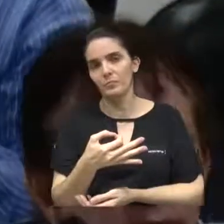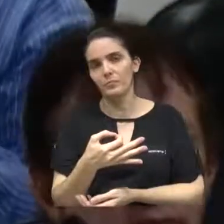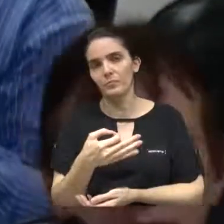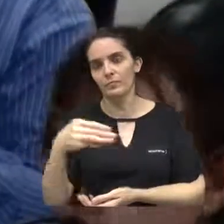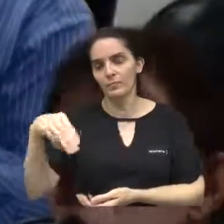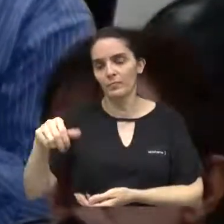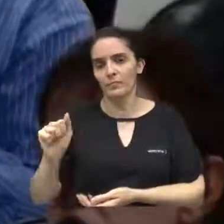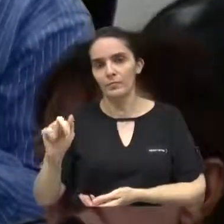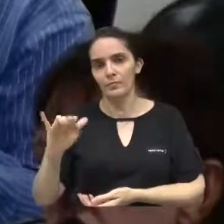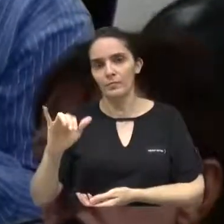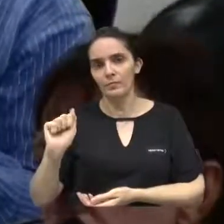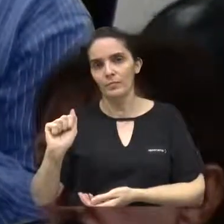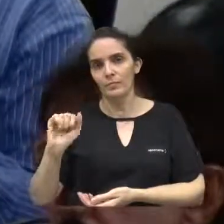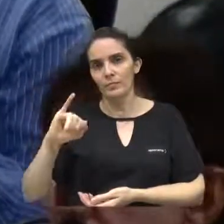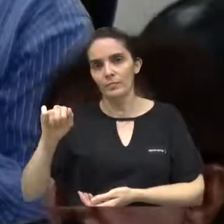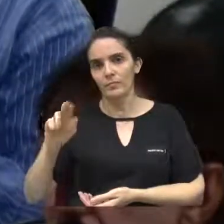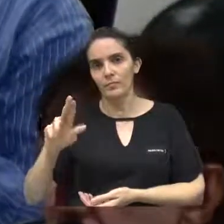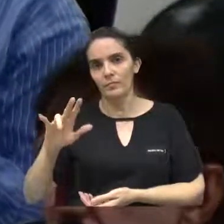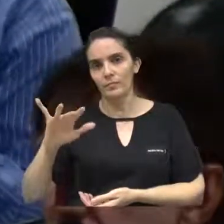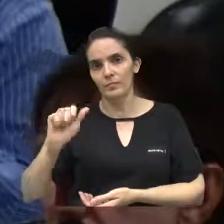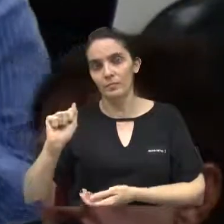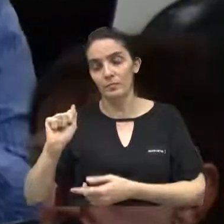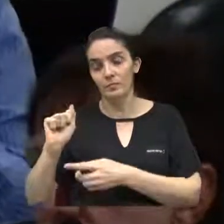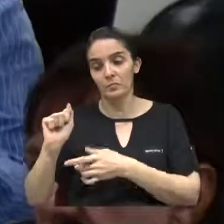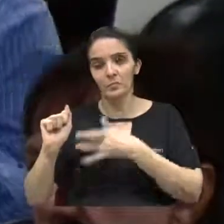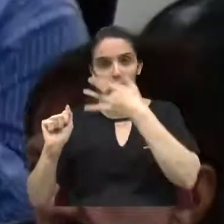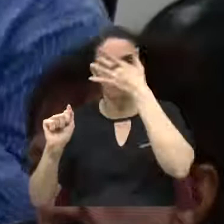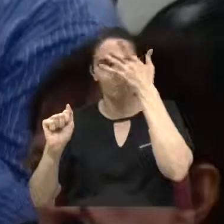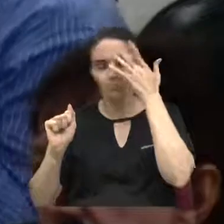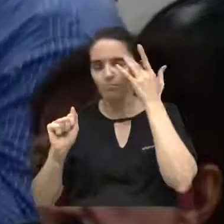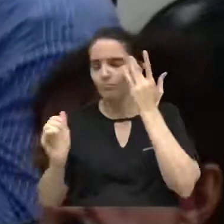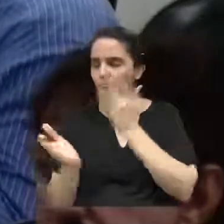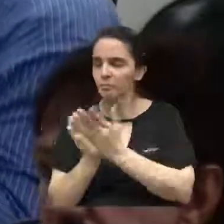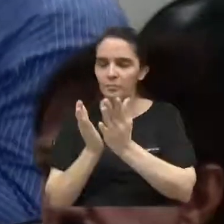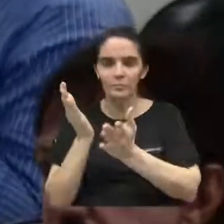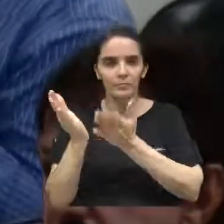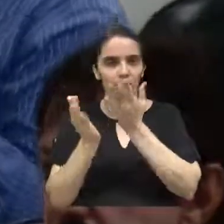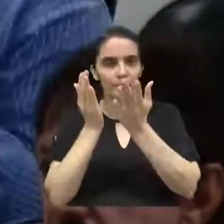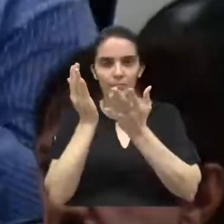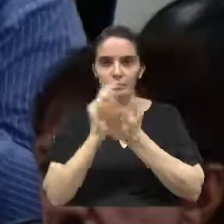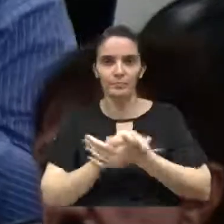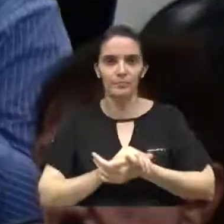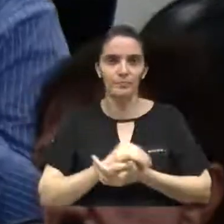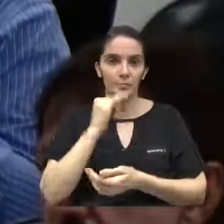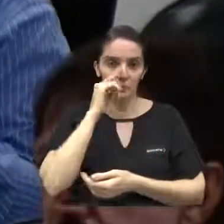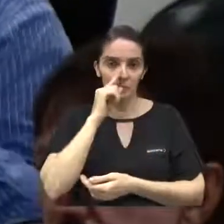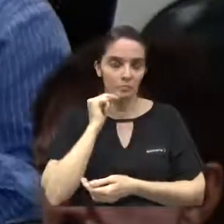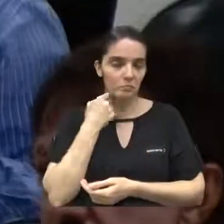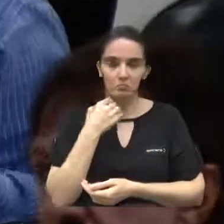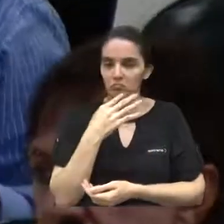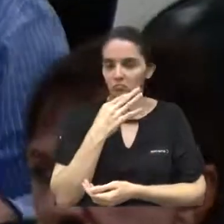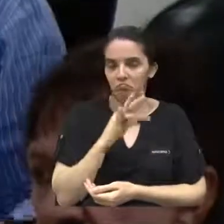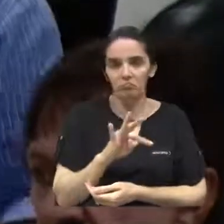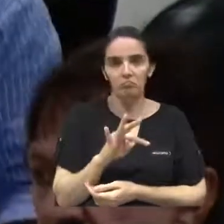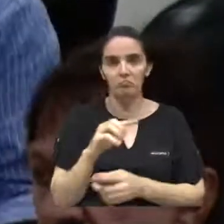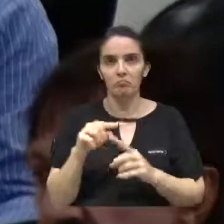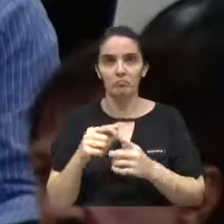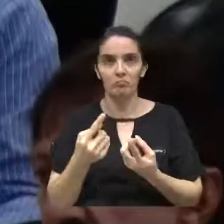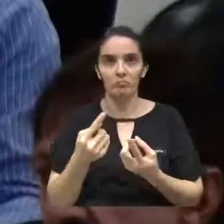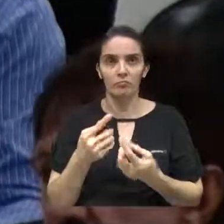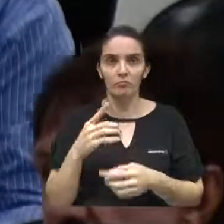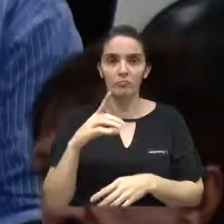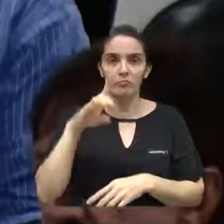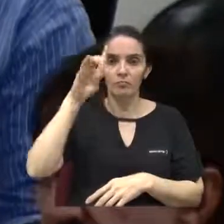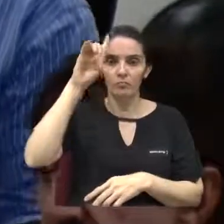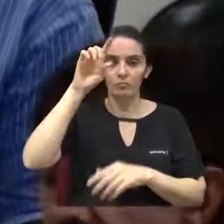Maria Júlia foi uma ótima pessoa. Nós não tivemos a oportunidade de conhecê-la, mas temos a bênção de Deus